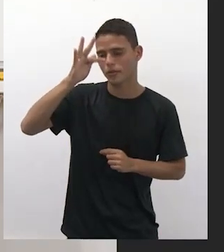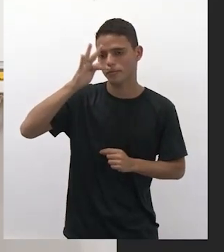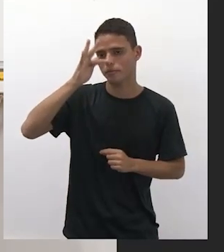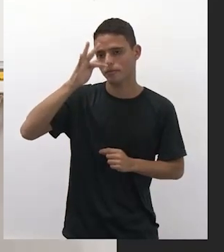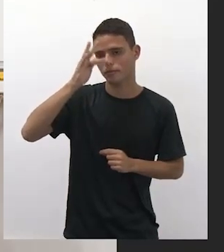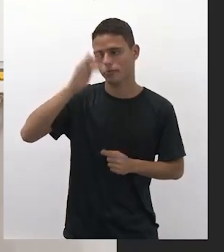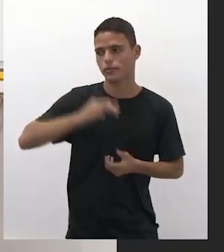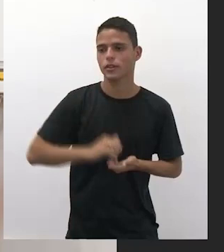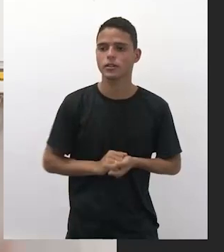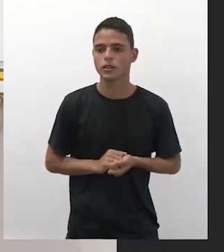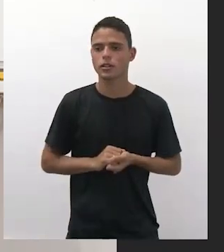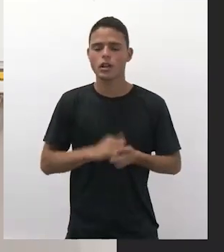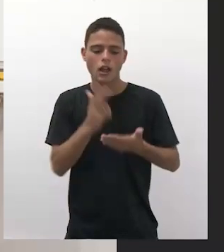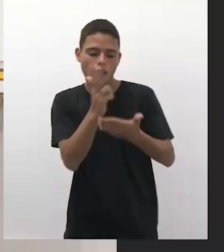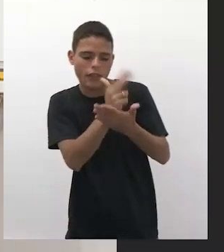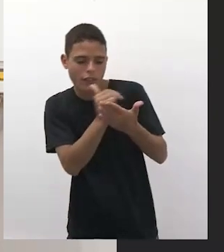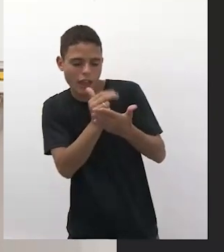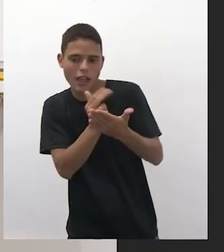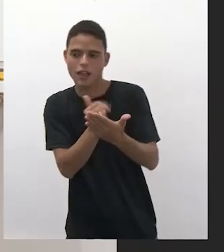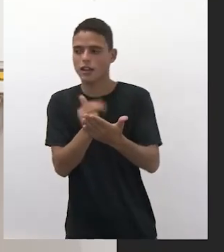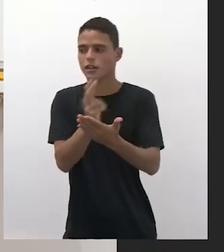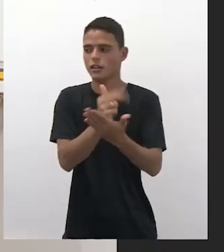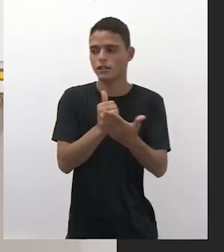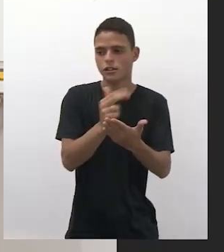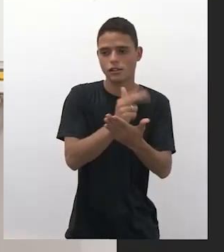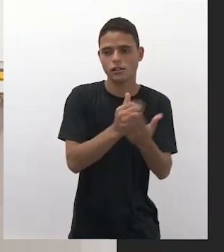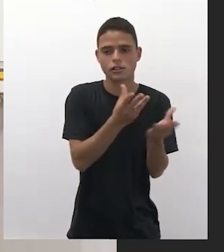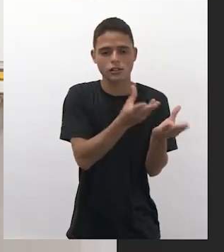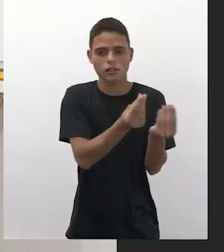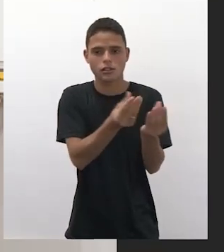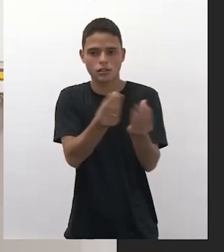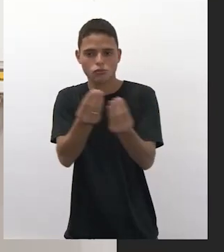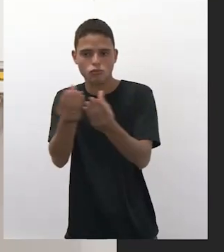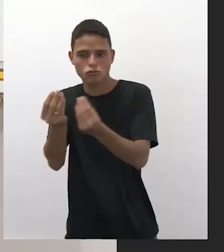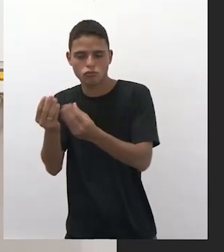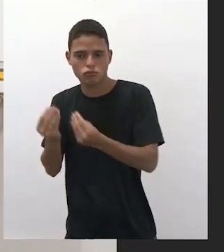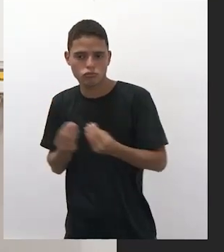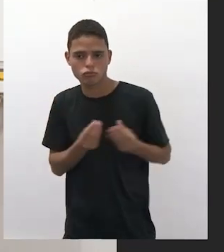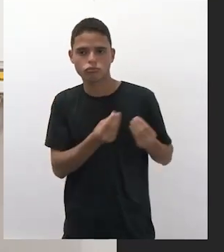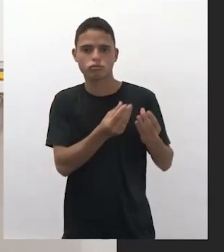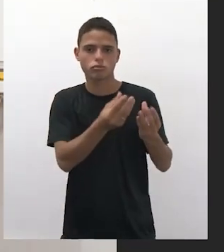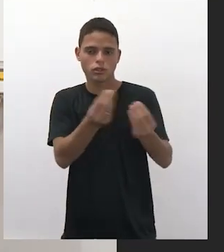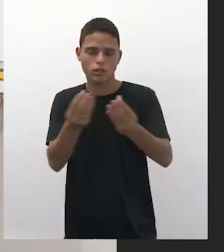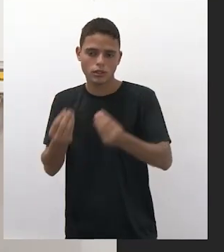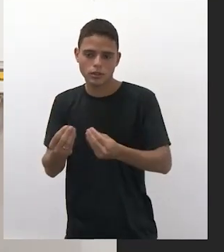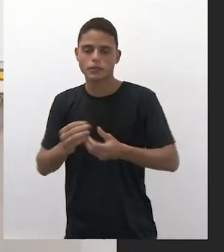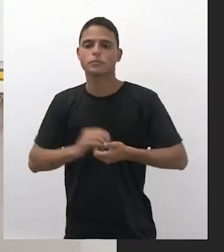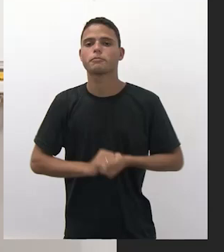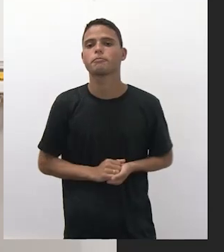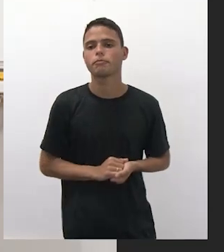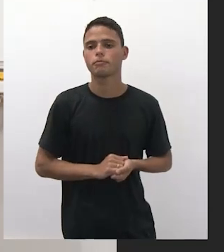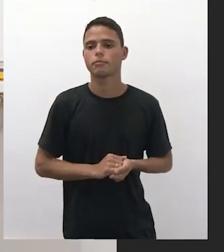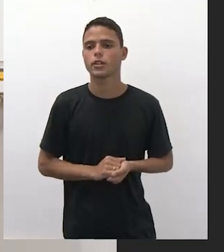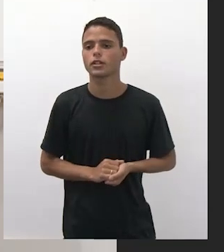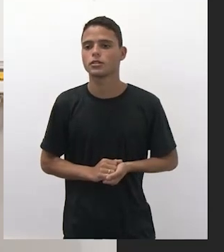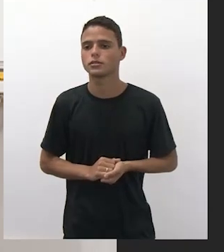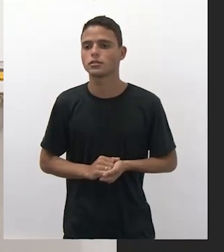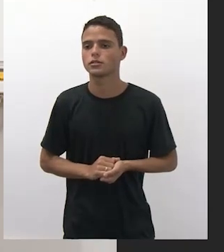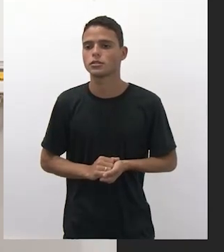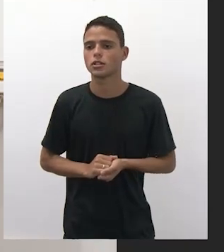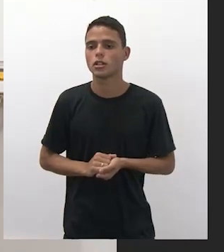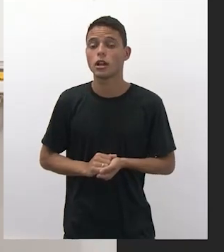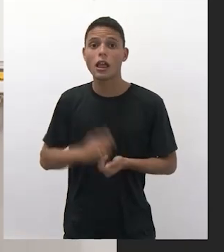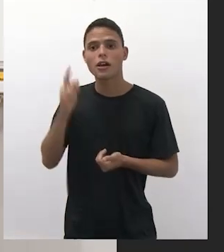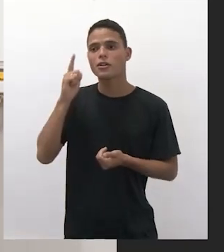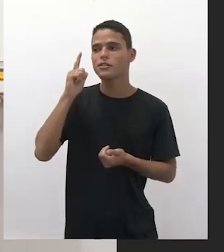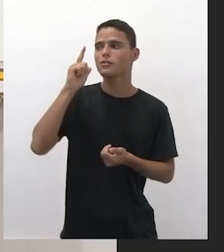E eu desenhava muitas margaridas, né? Meu caderno era cheio de margaridas. E depois, quando eu consegui, o primeiro livro